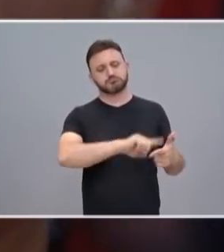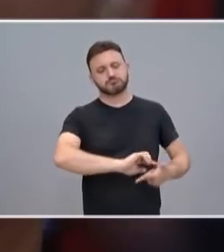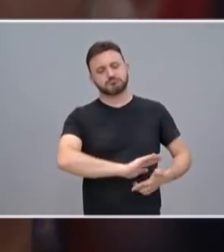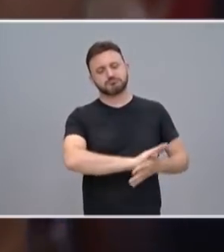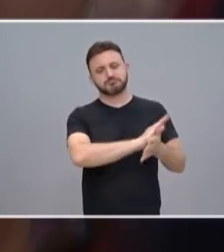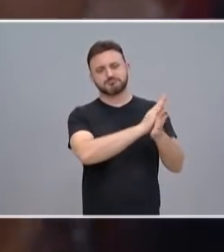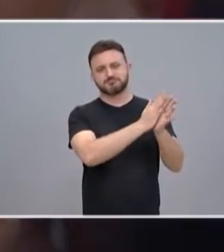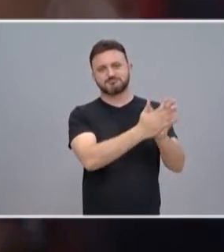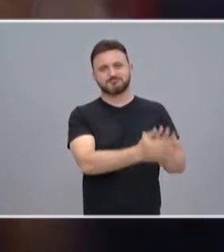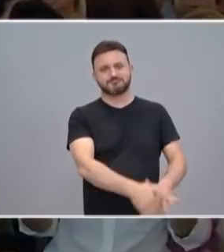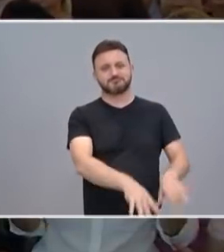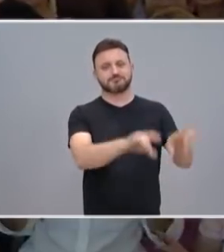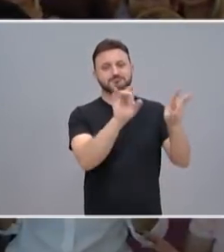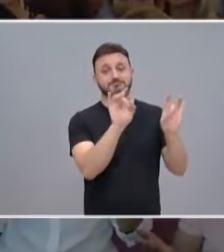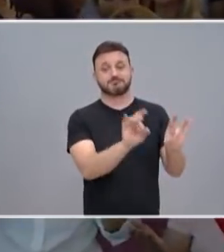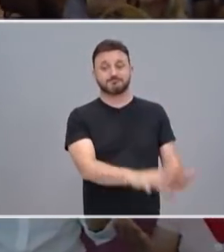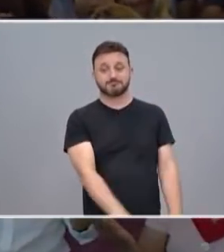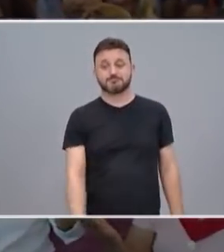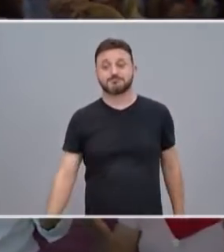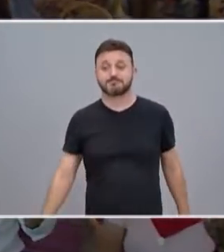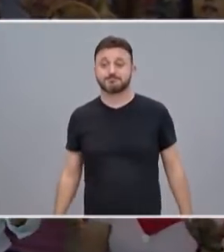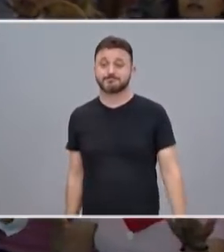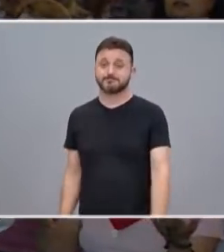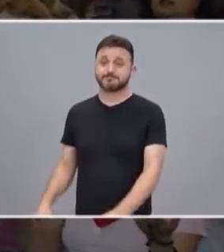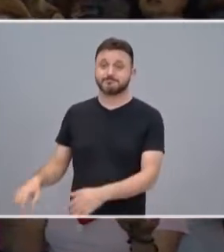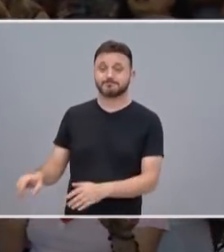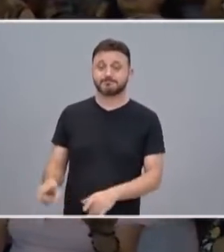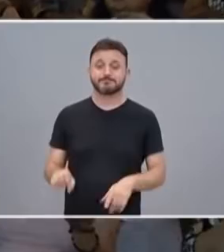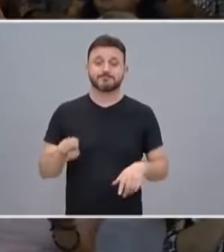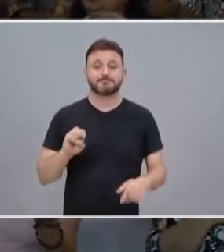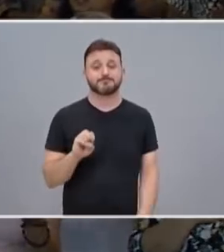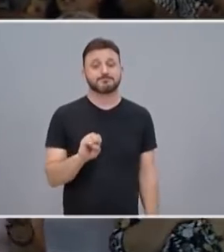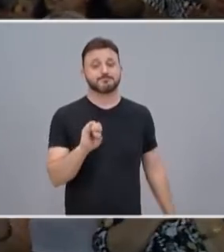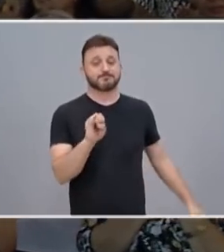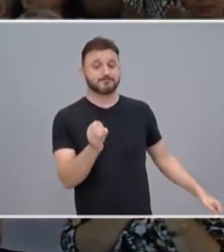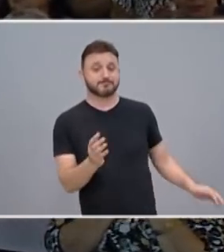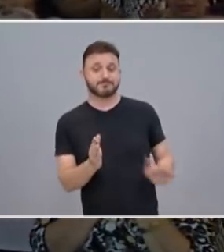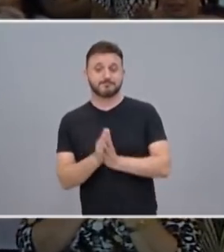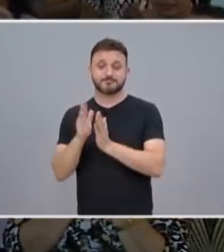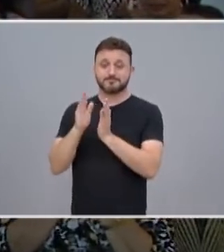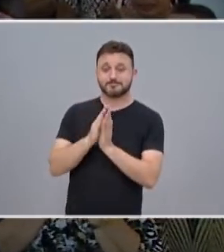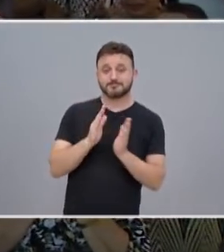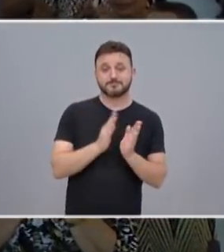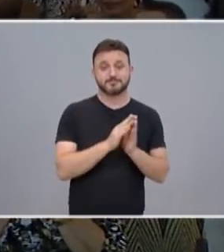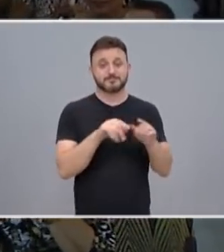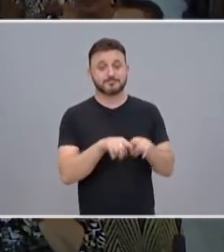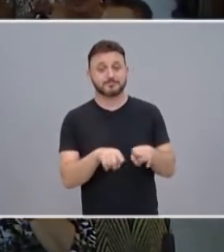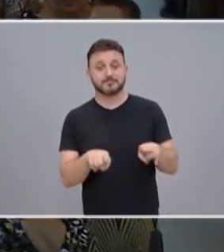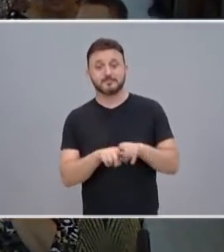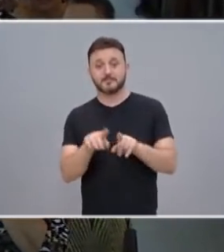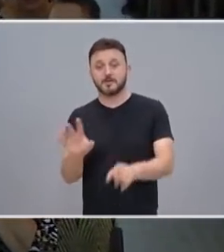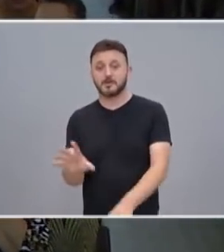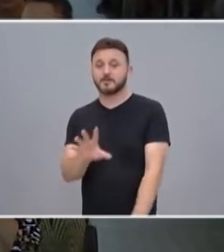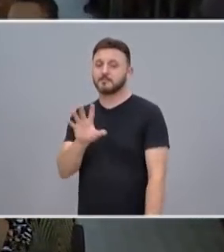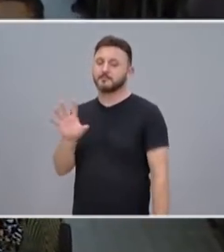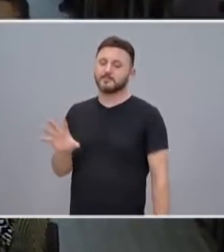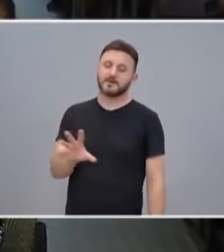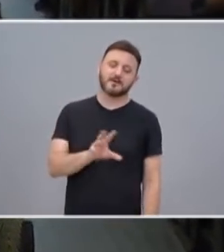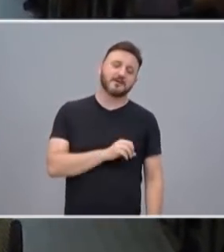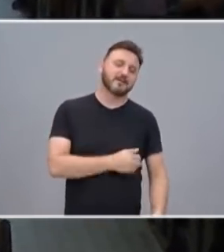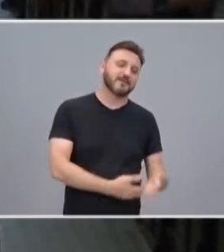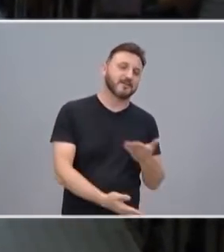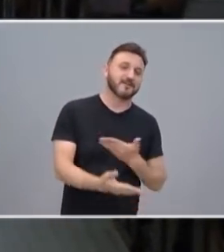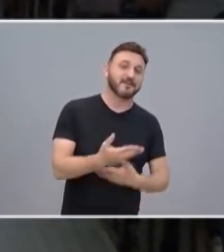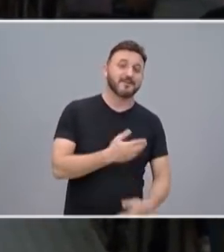voar. Eu sei que se eu rezar, eu sei que se eu amar, eu sei que se